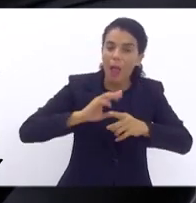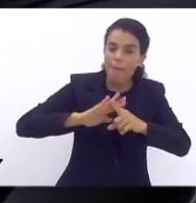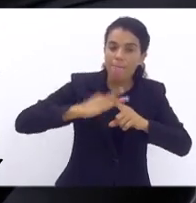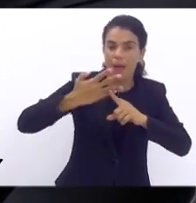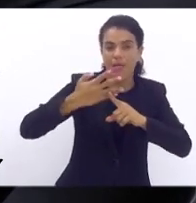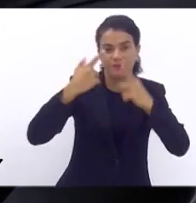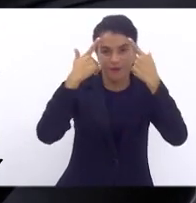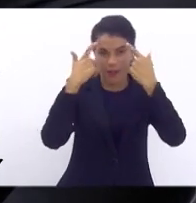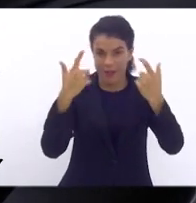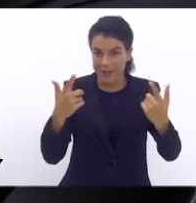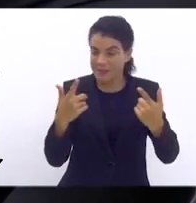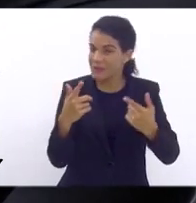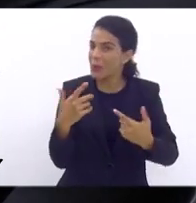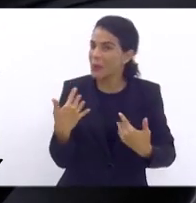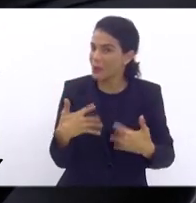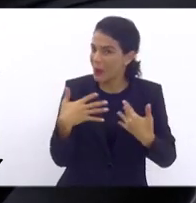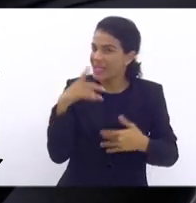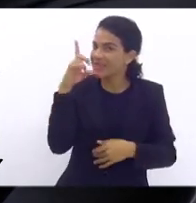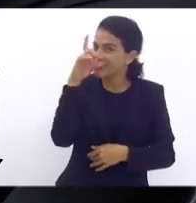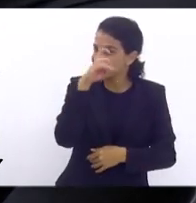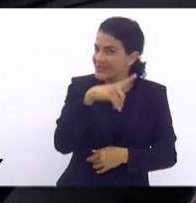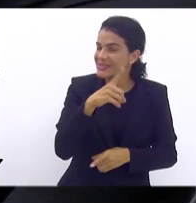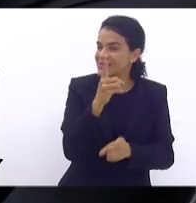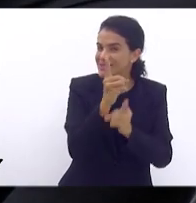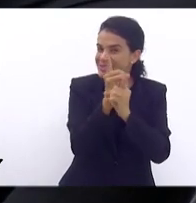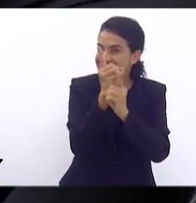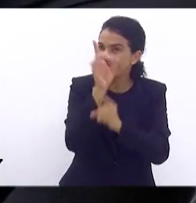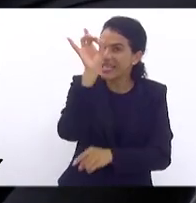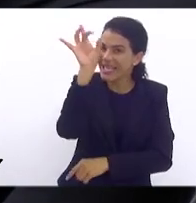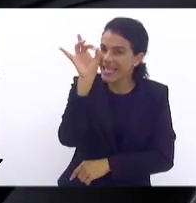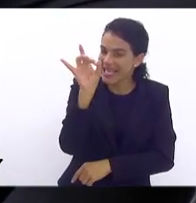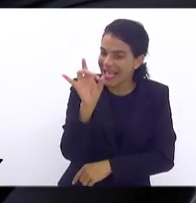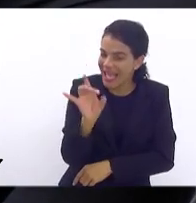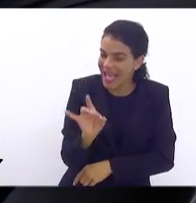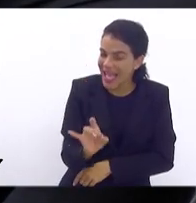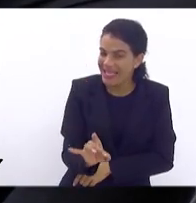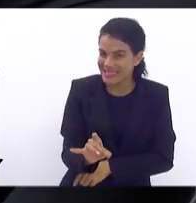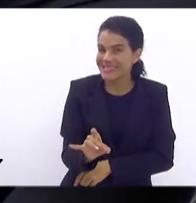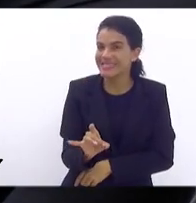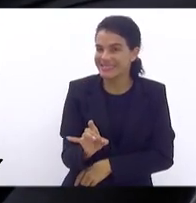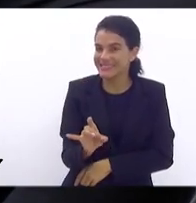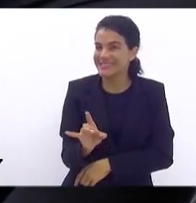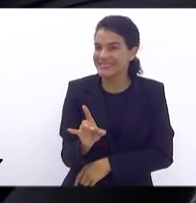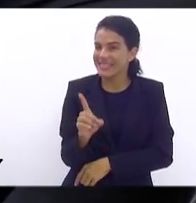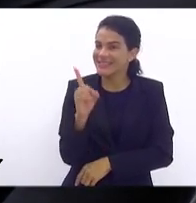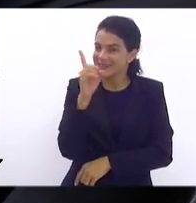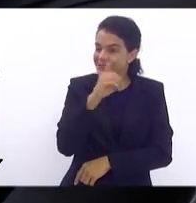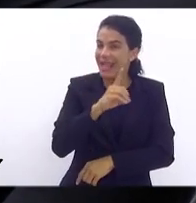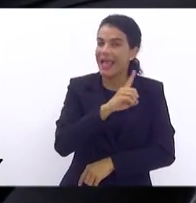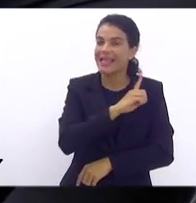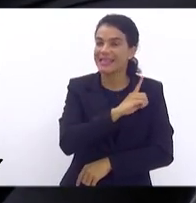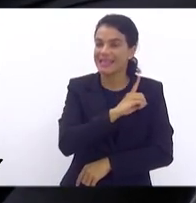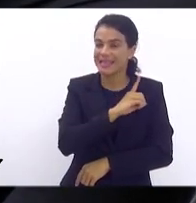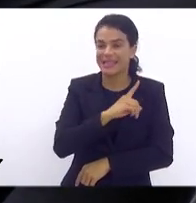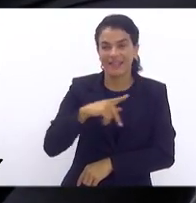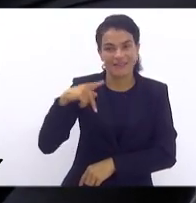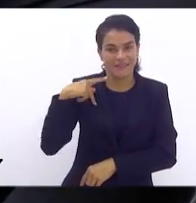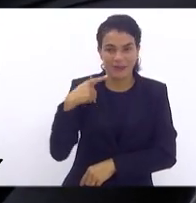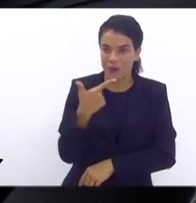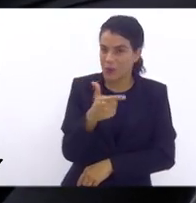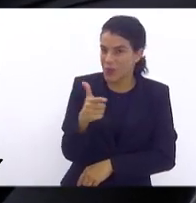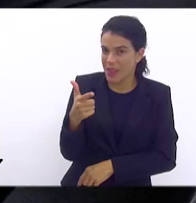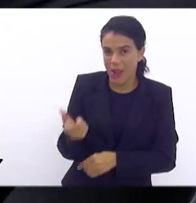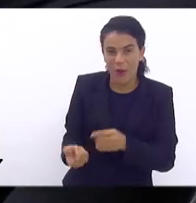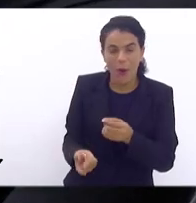é uma dificuldade identificar cada seguidor desse e isso é uma defensoria não tem como produzir esses